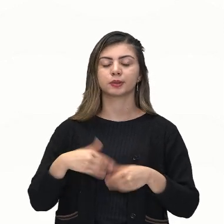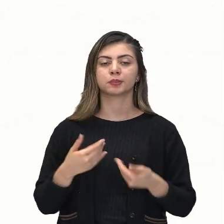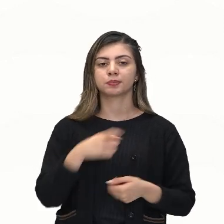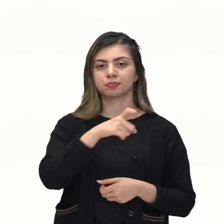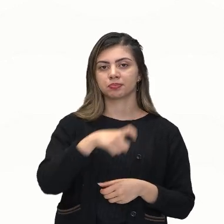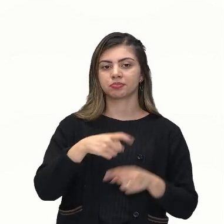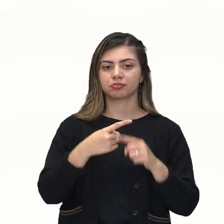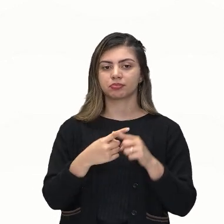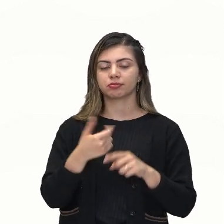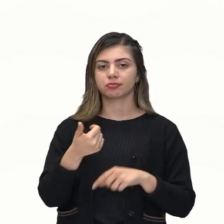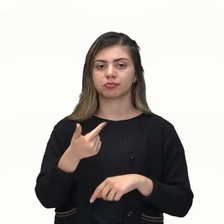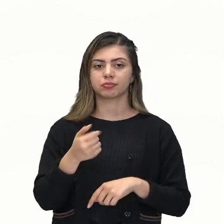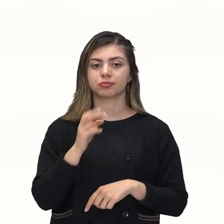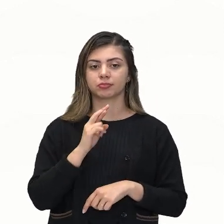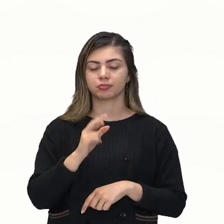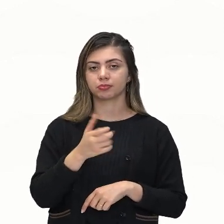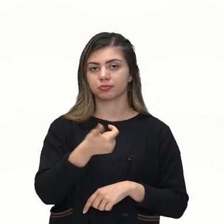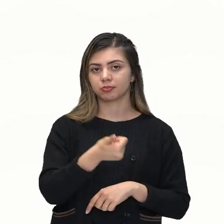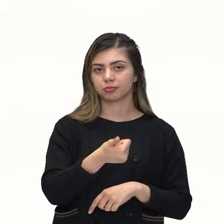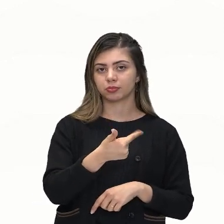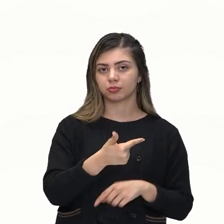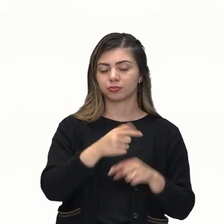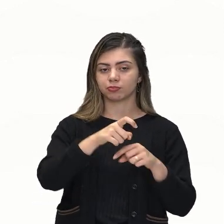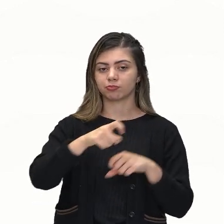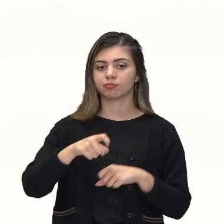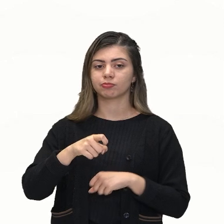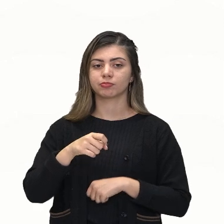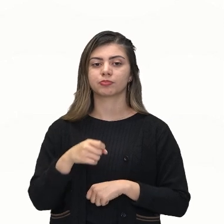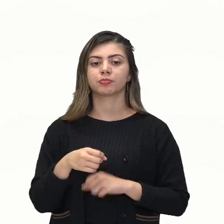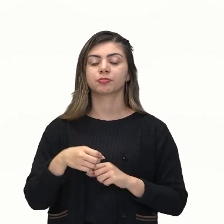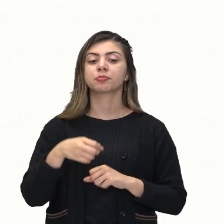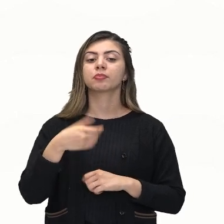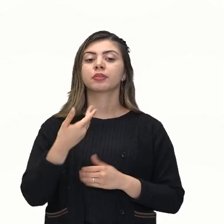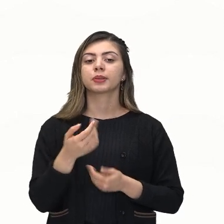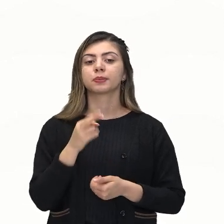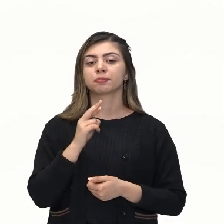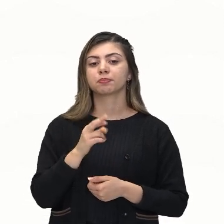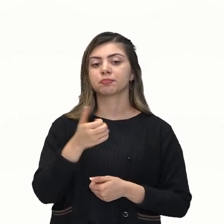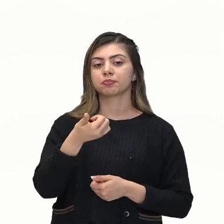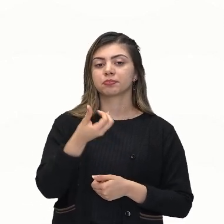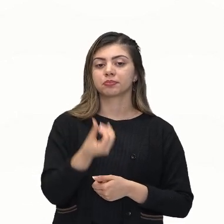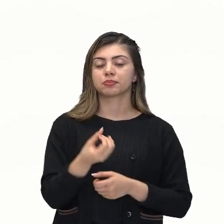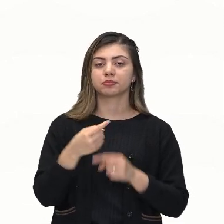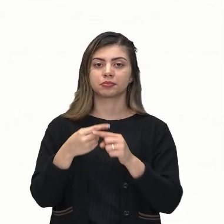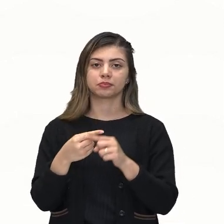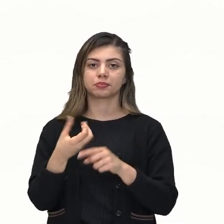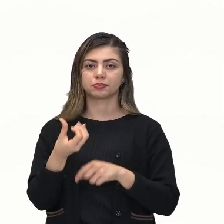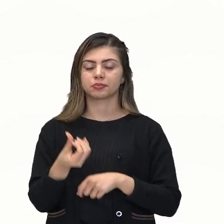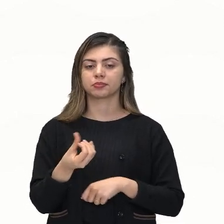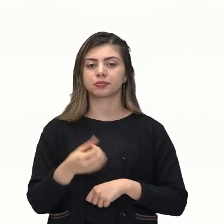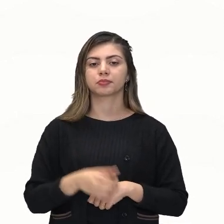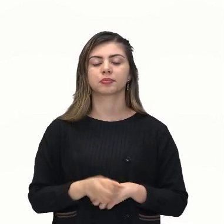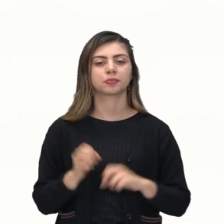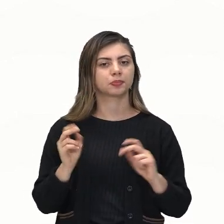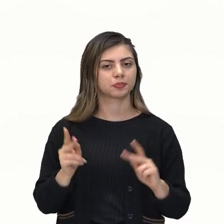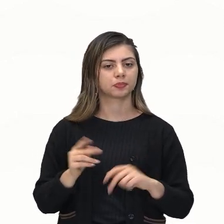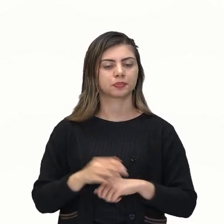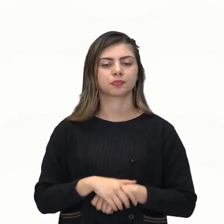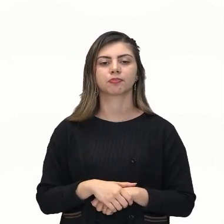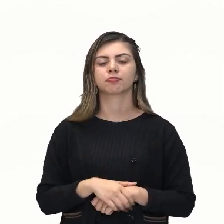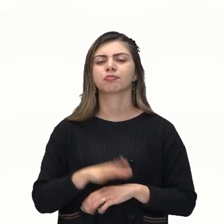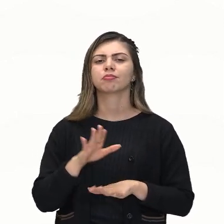vezes 12 é 12x, igual a 16 vezes 6, ok?